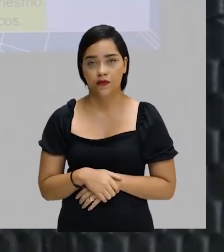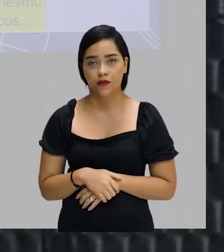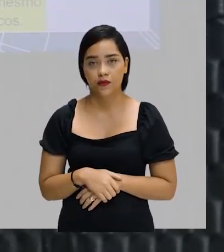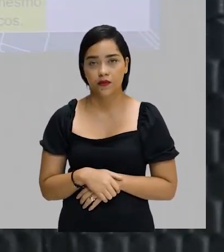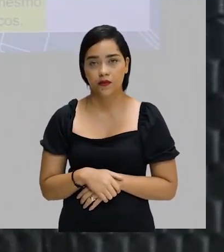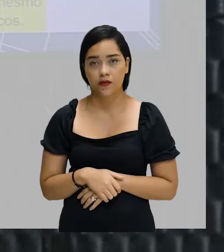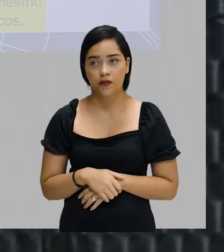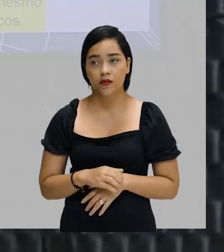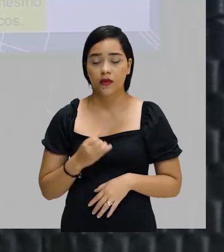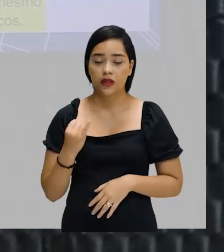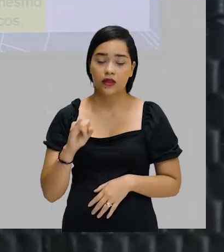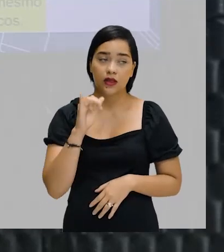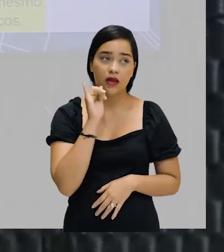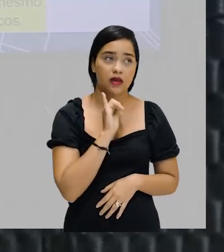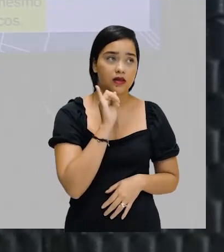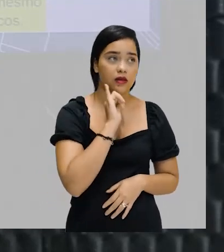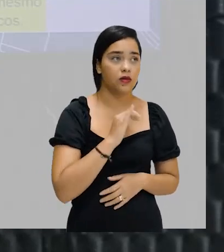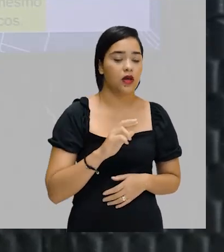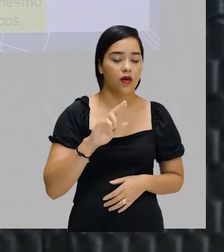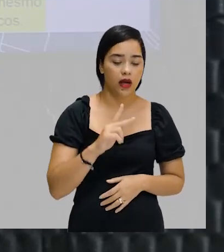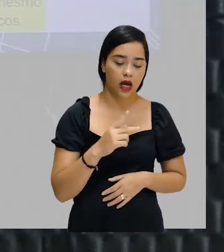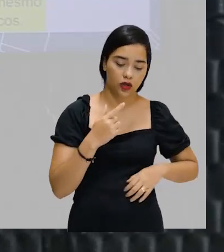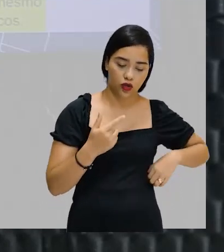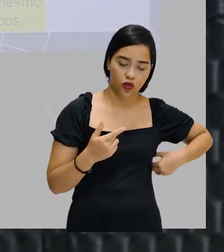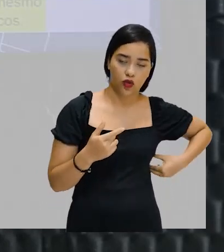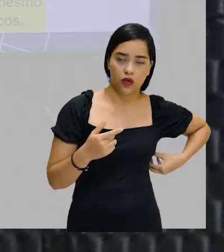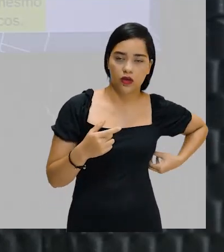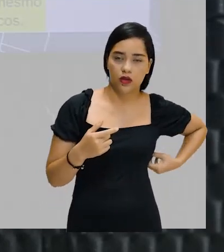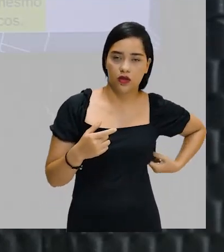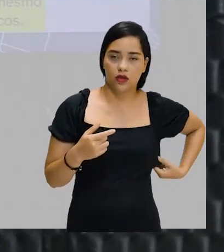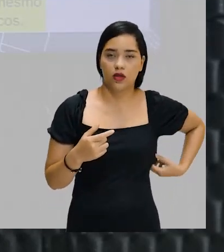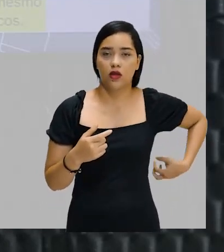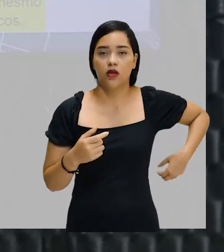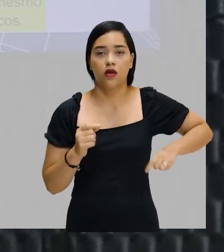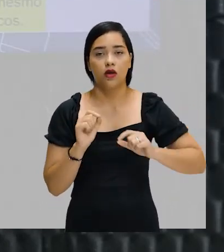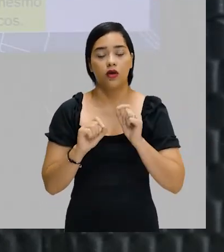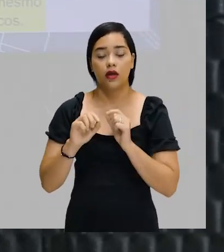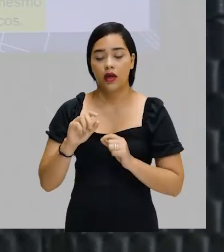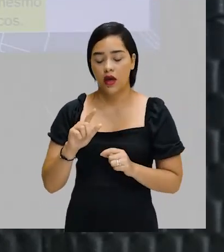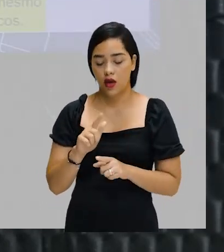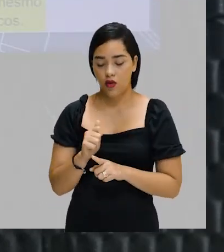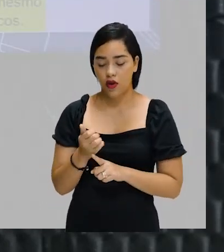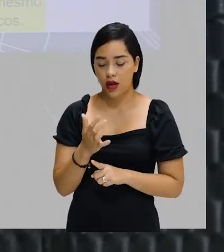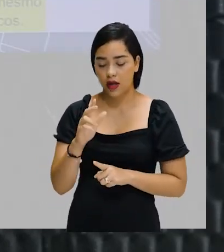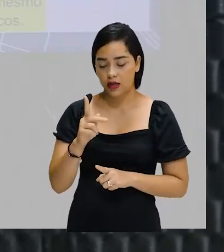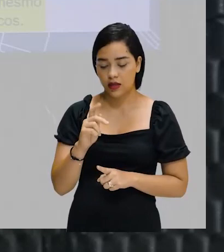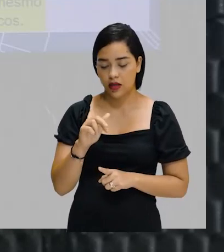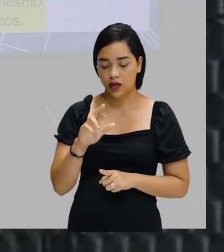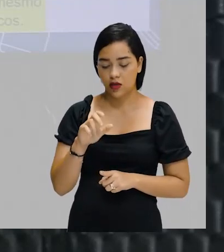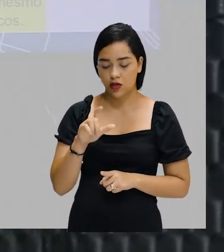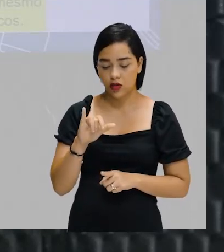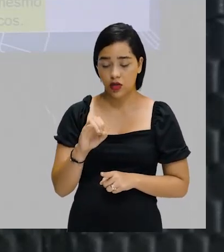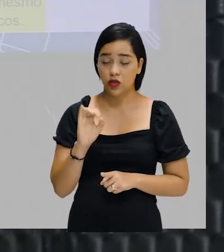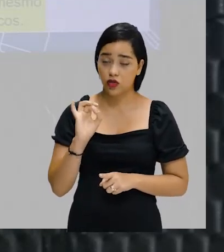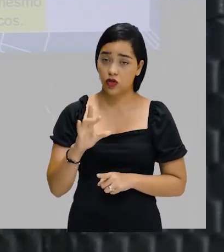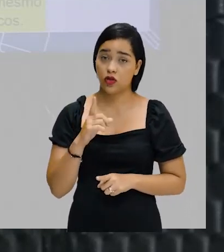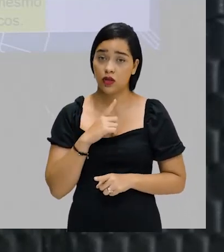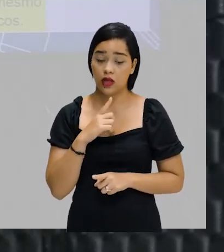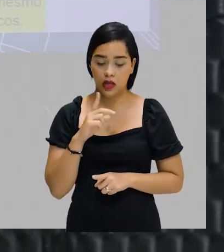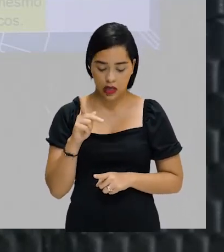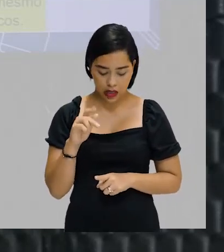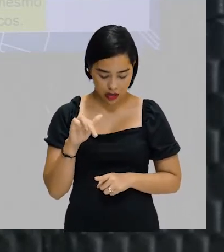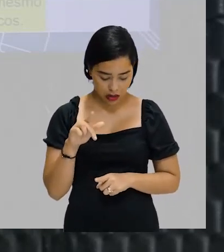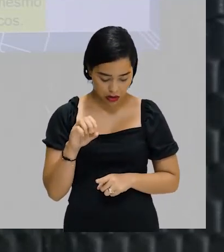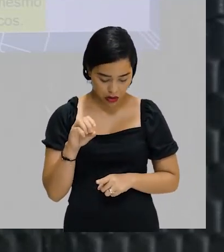químicos. Se fosse, por exemplo, o H2, o H2 é o gás hidrogênio. Eu só tenho